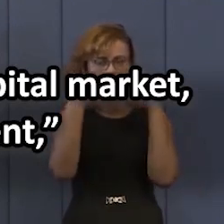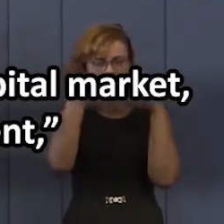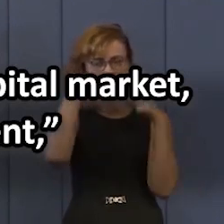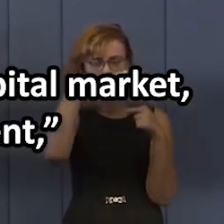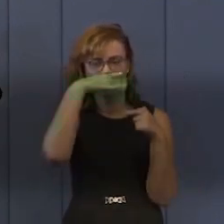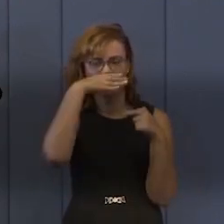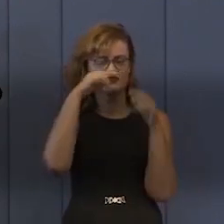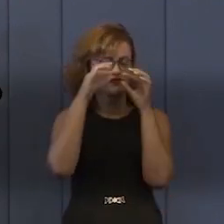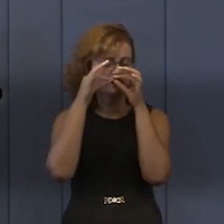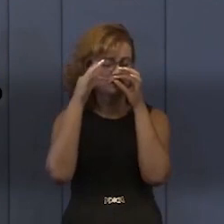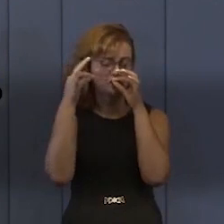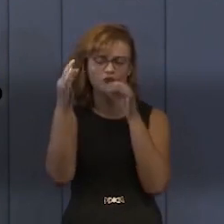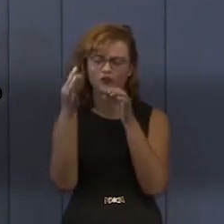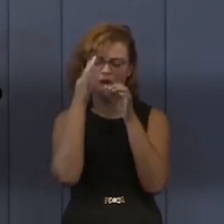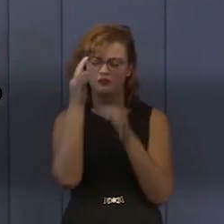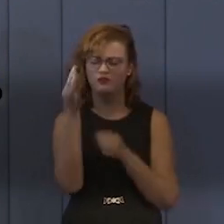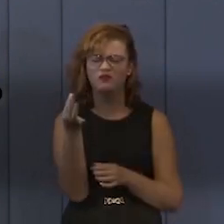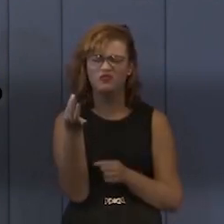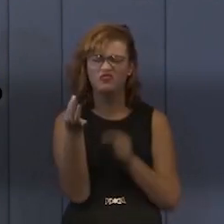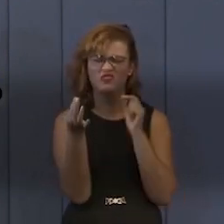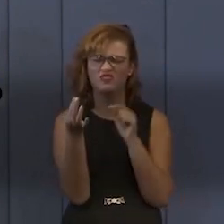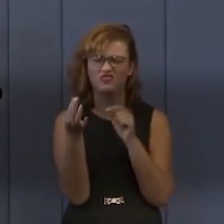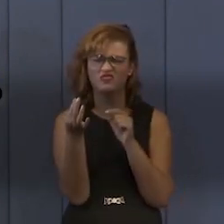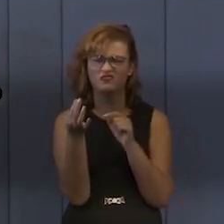bigode. Isso acabou, isso não existe hoje mais.